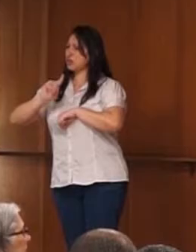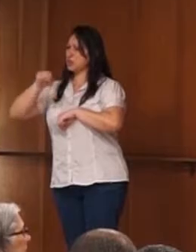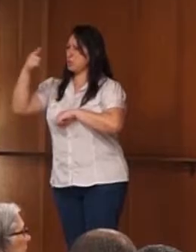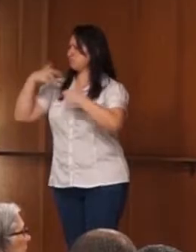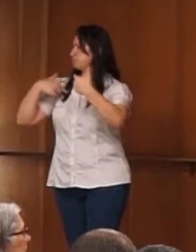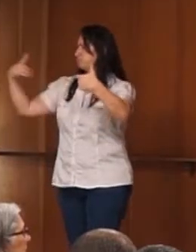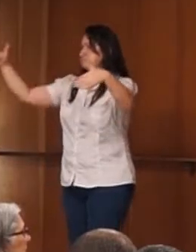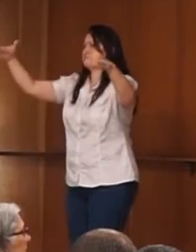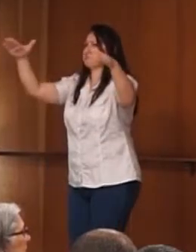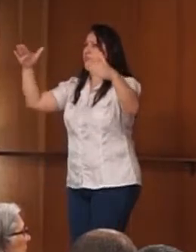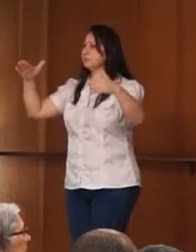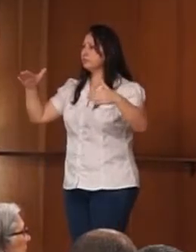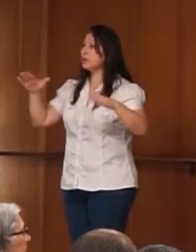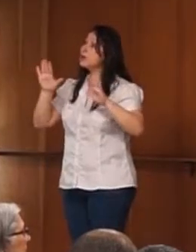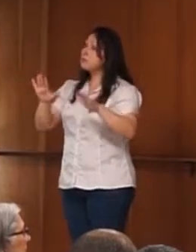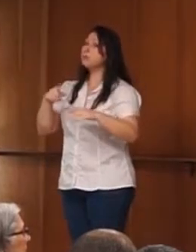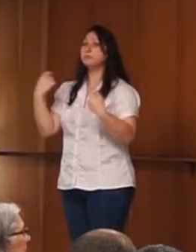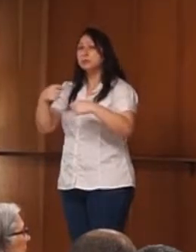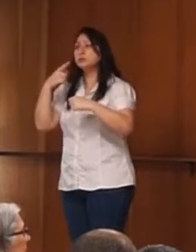é justamente o contrário.